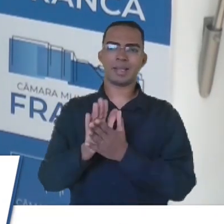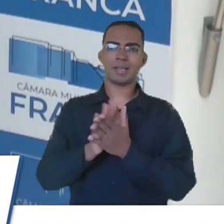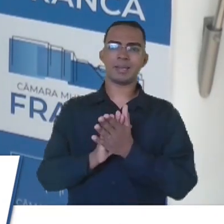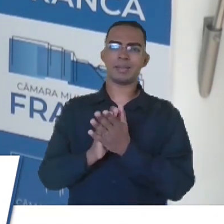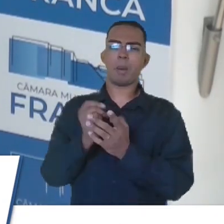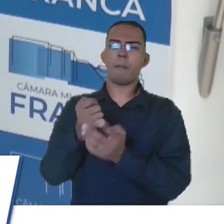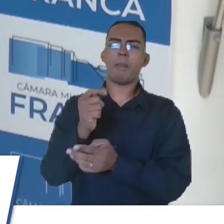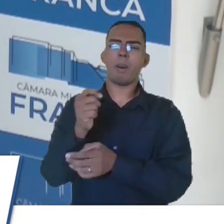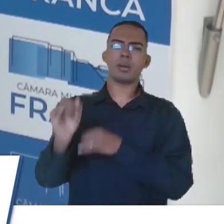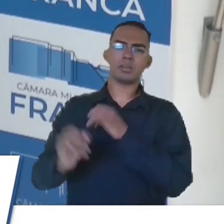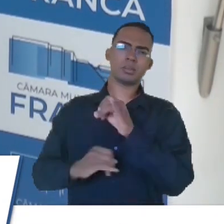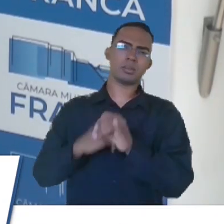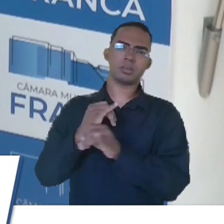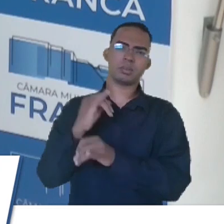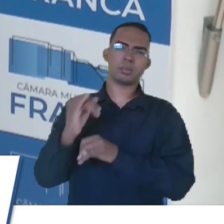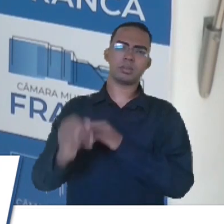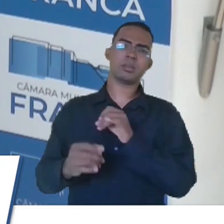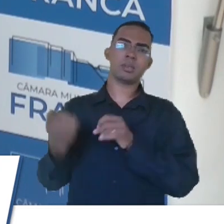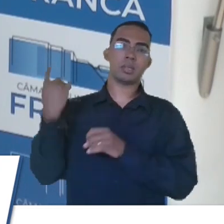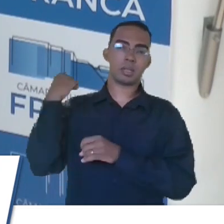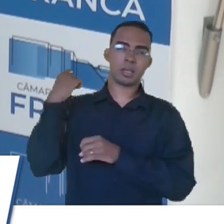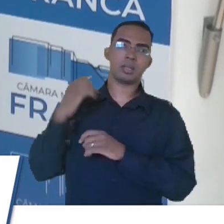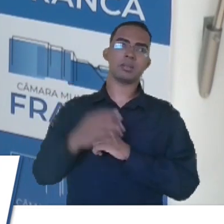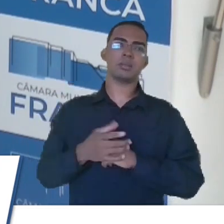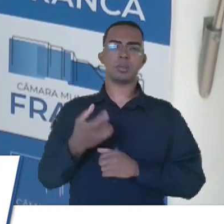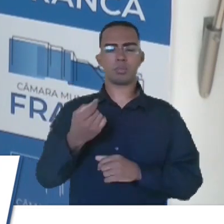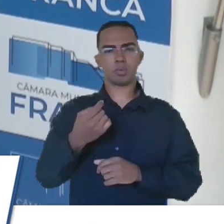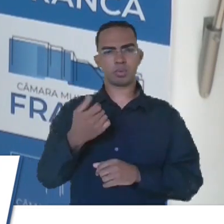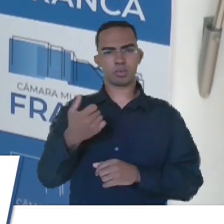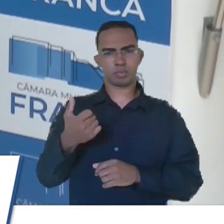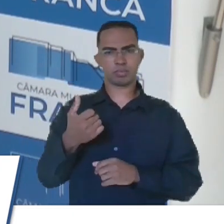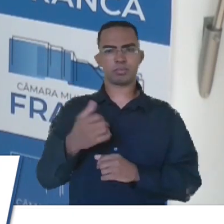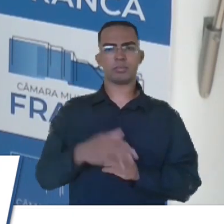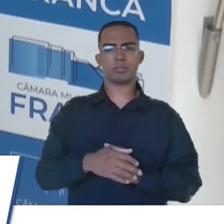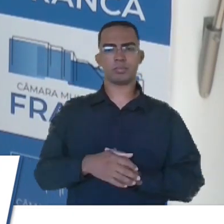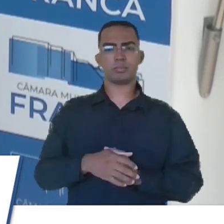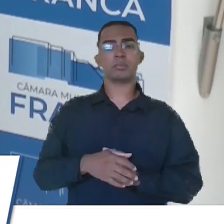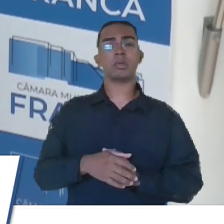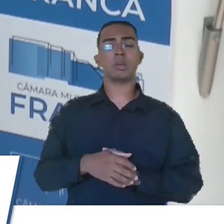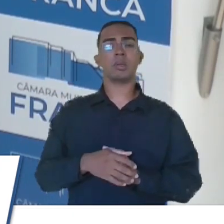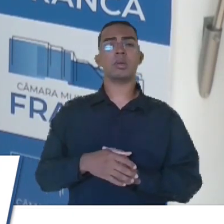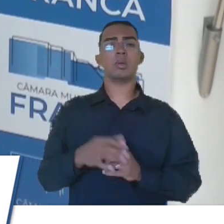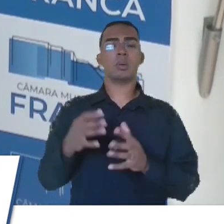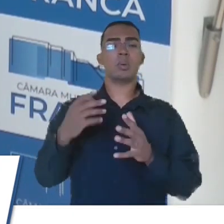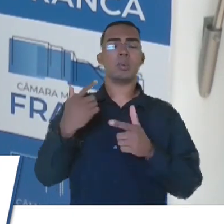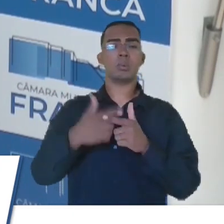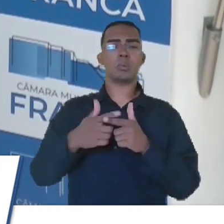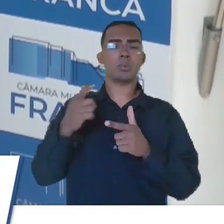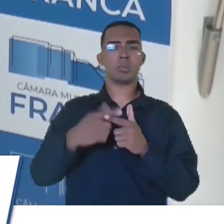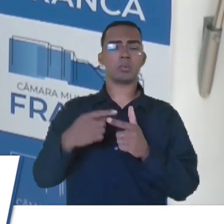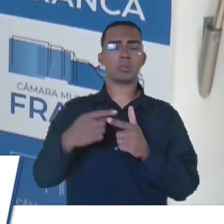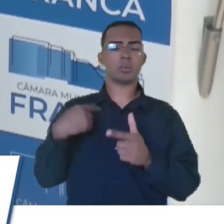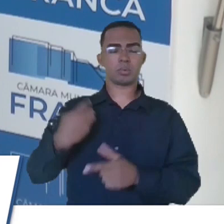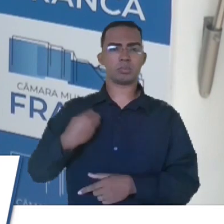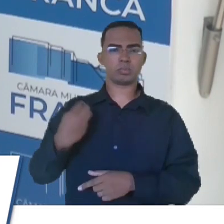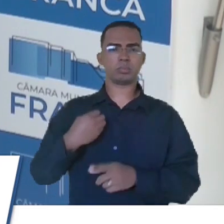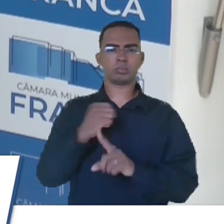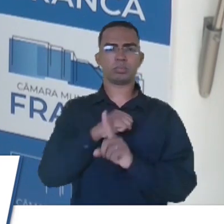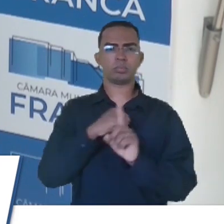sociais, né, naquela época. Então, é um problema crônico que nós vivemos na sociedade